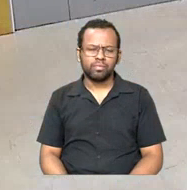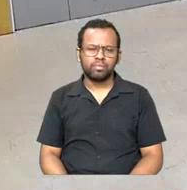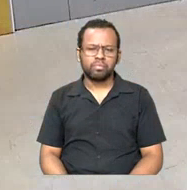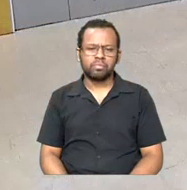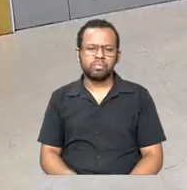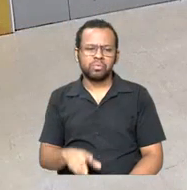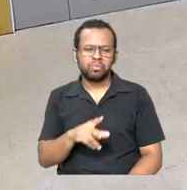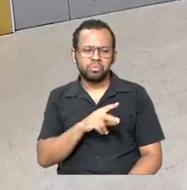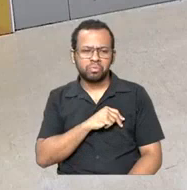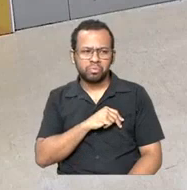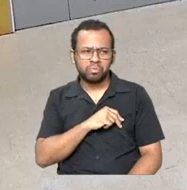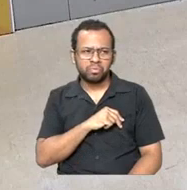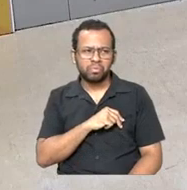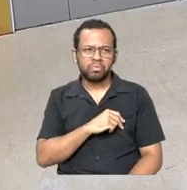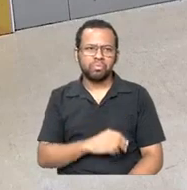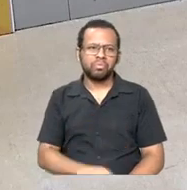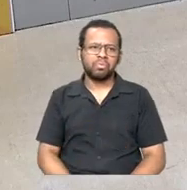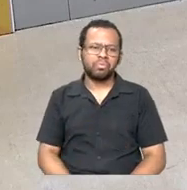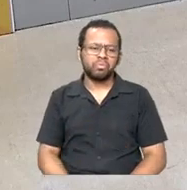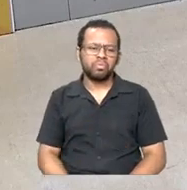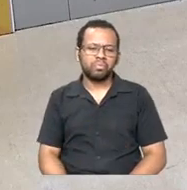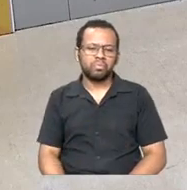tas mais rápidas